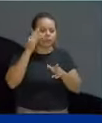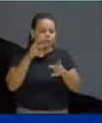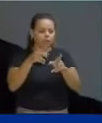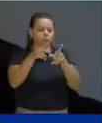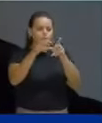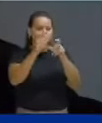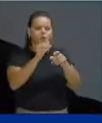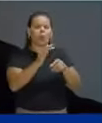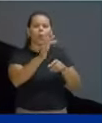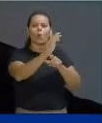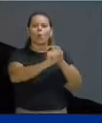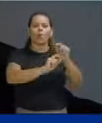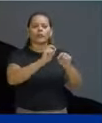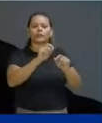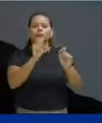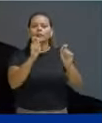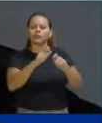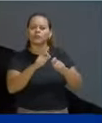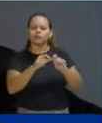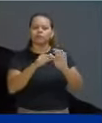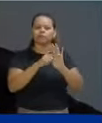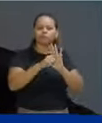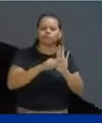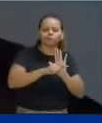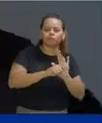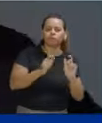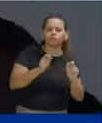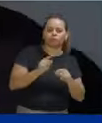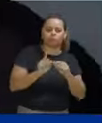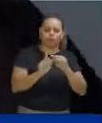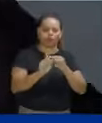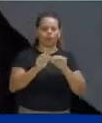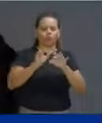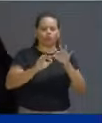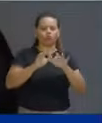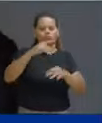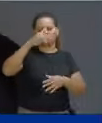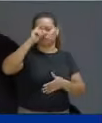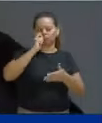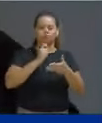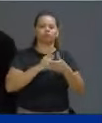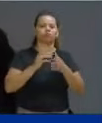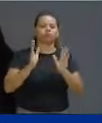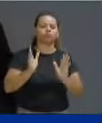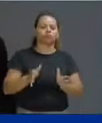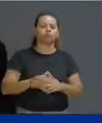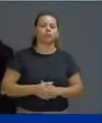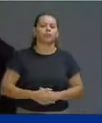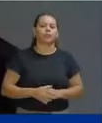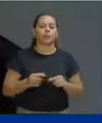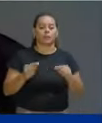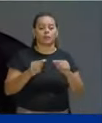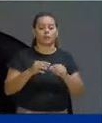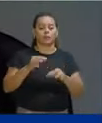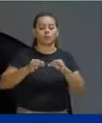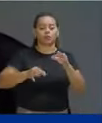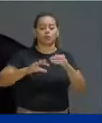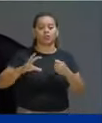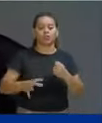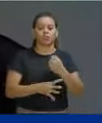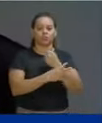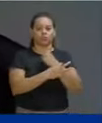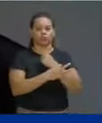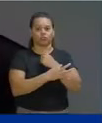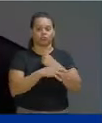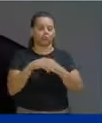dentro dos recursos disponíveis, essa garantia de todo e qualquer investigado, que é o juiz de garantia. E por tais razões